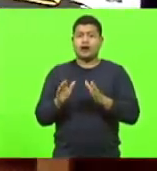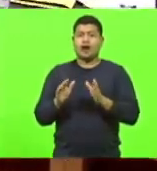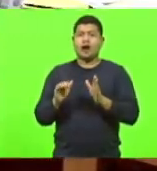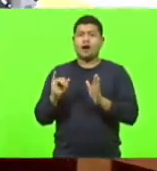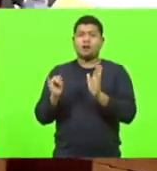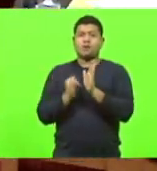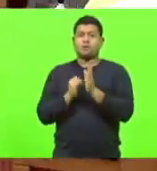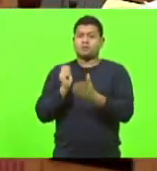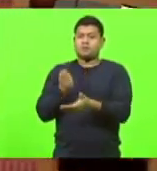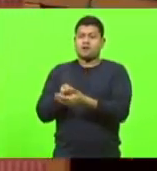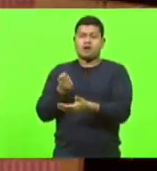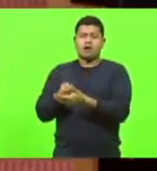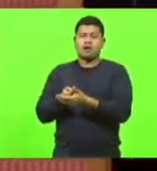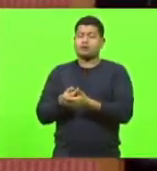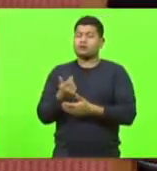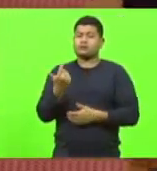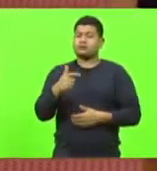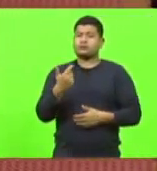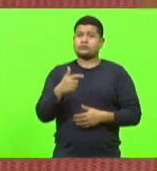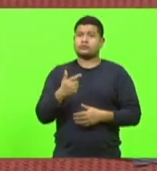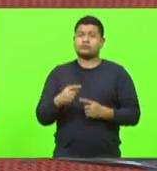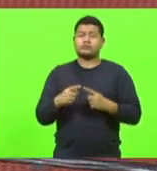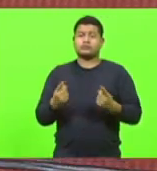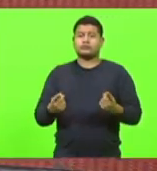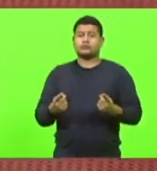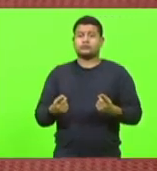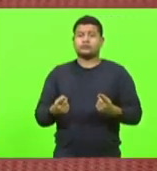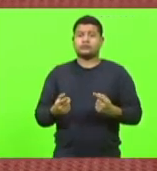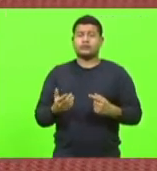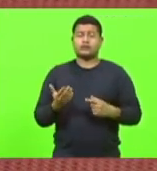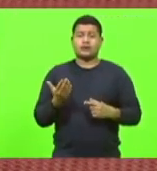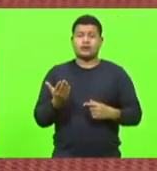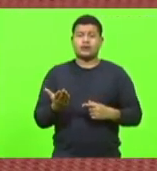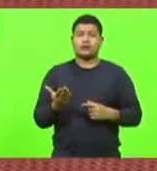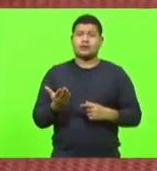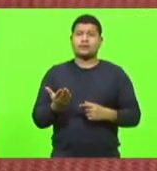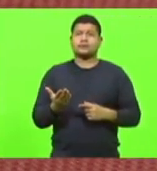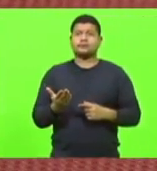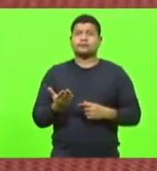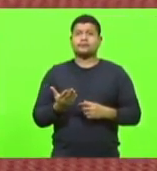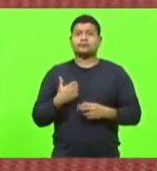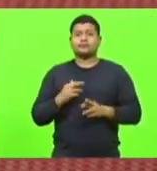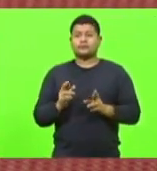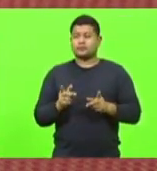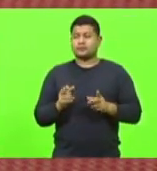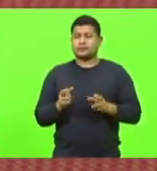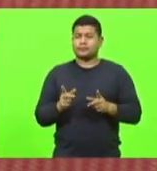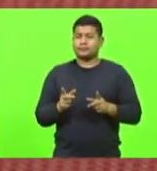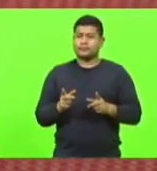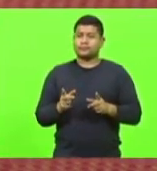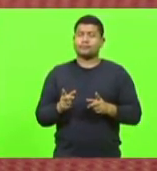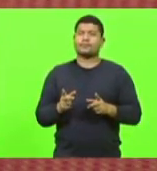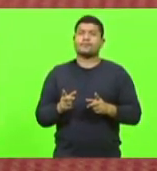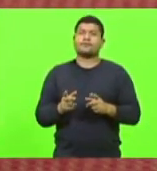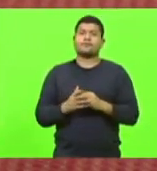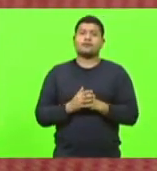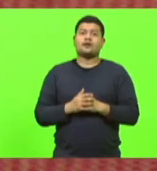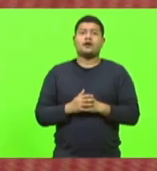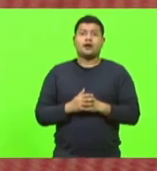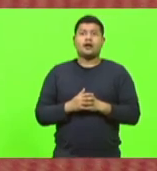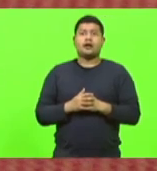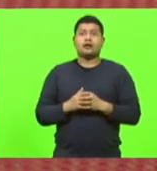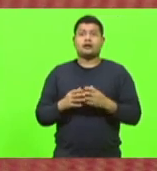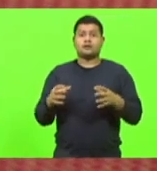integralidade então ali e inclusive Apesar dessa diferença a categoria A sei